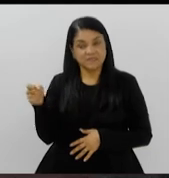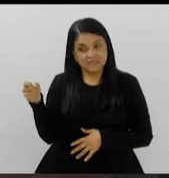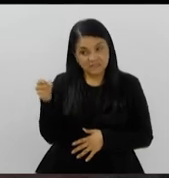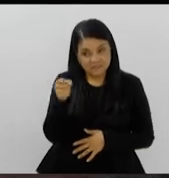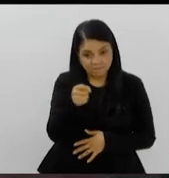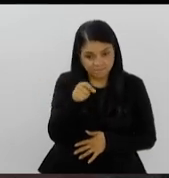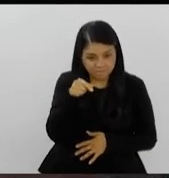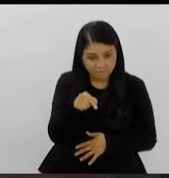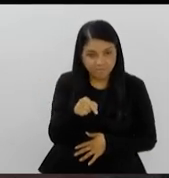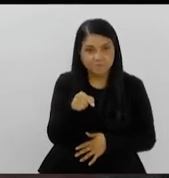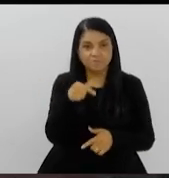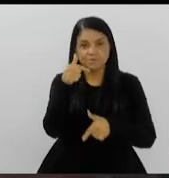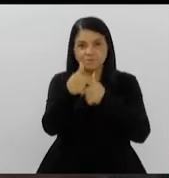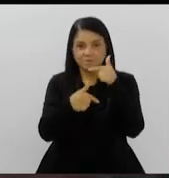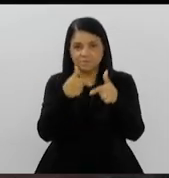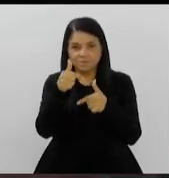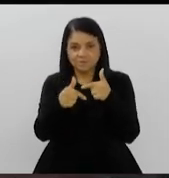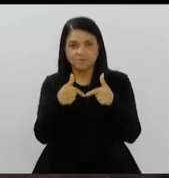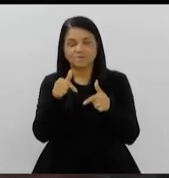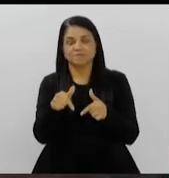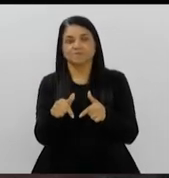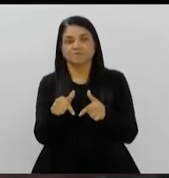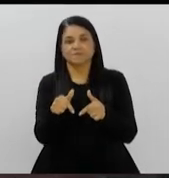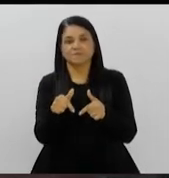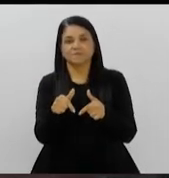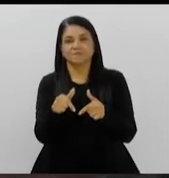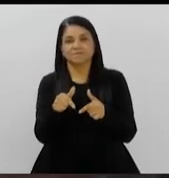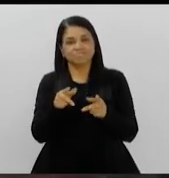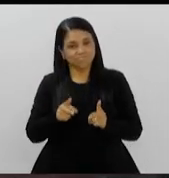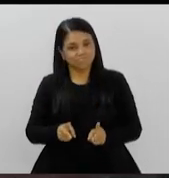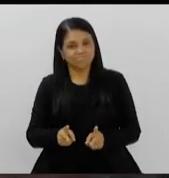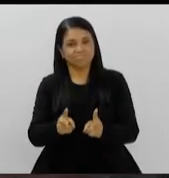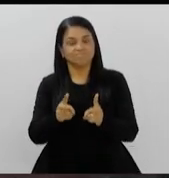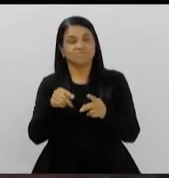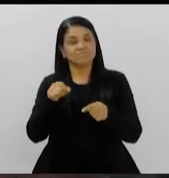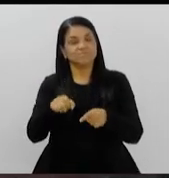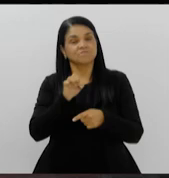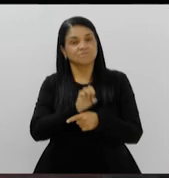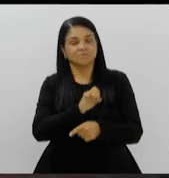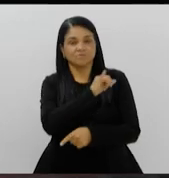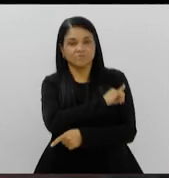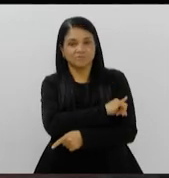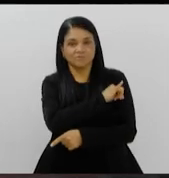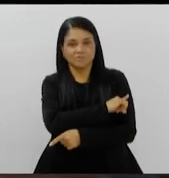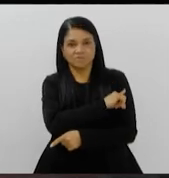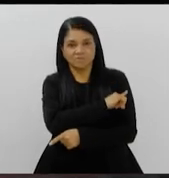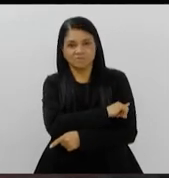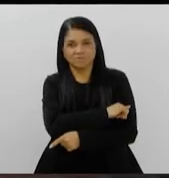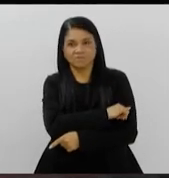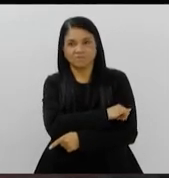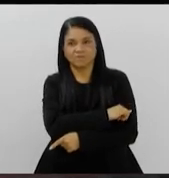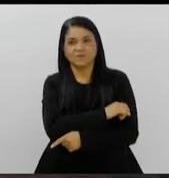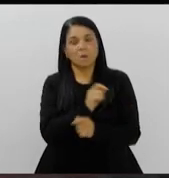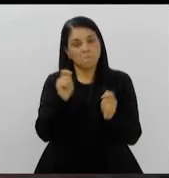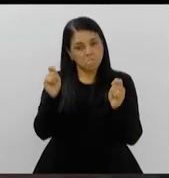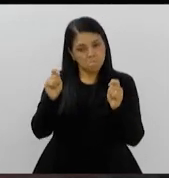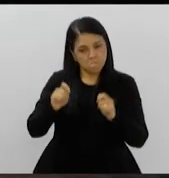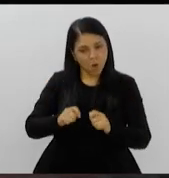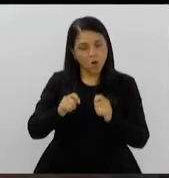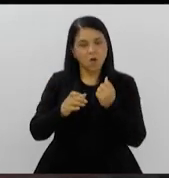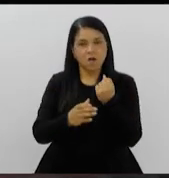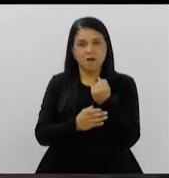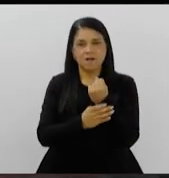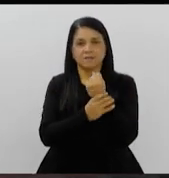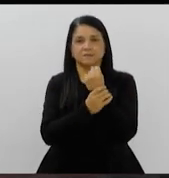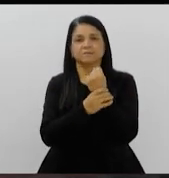eles possam ficar e serem arregimentados aqui no estado do Rio de Janeiro, que a gente possa garantir,